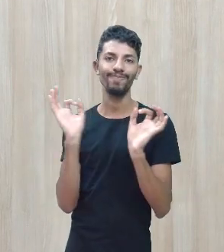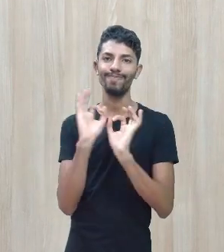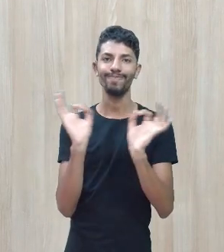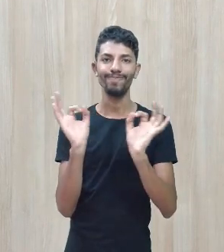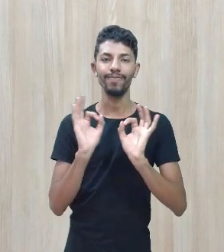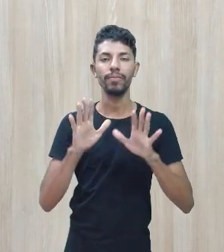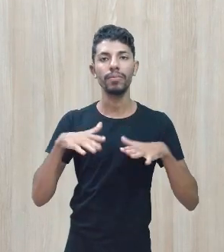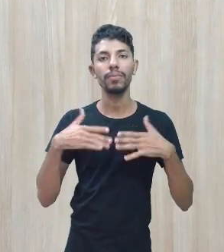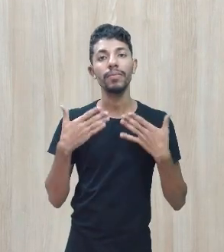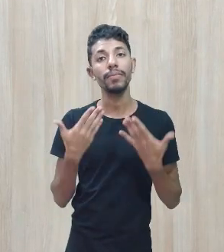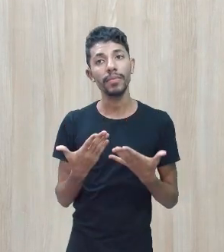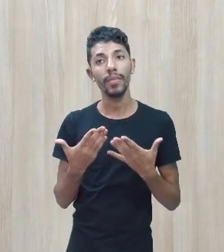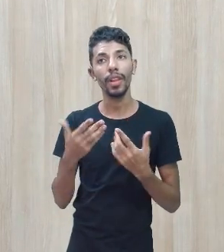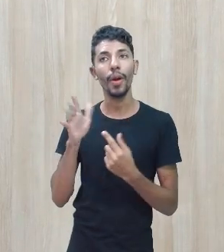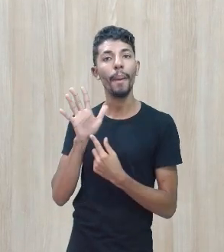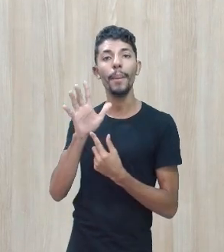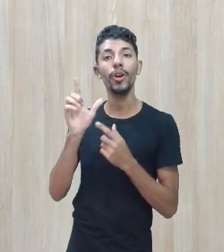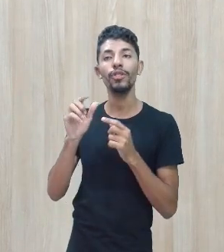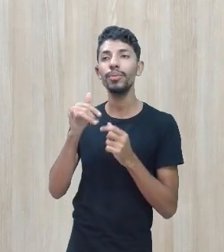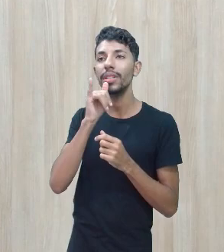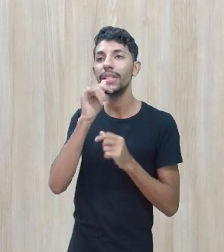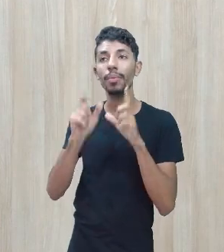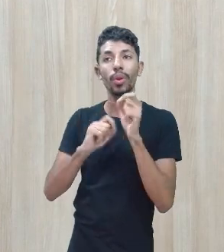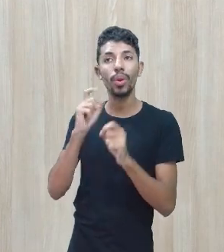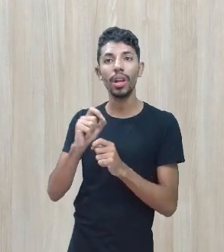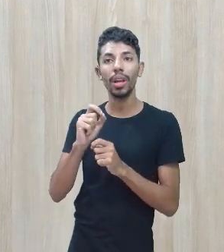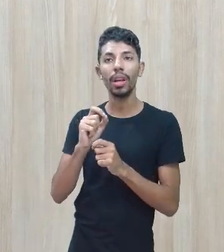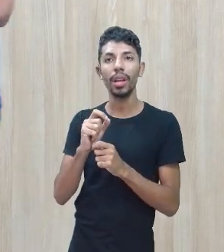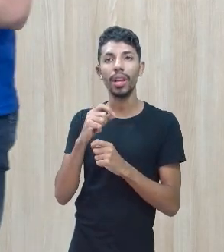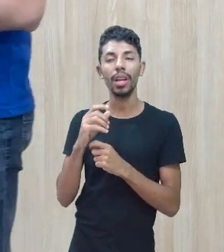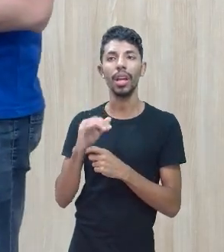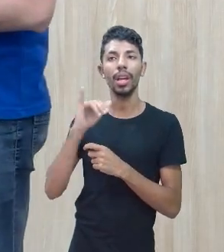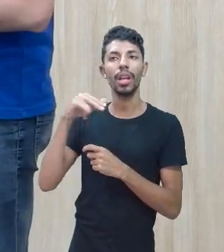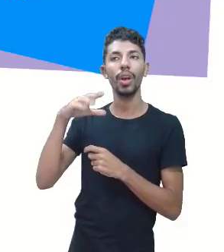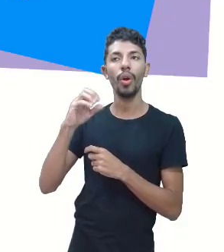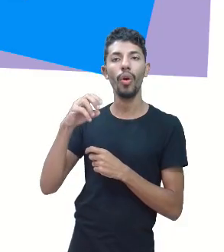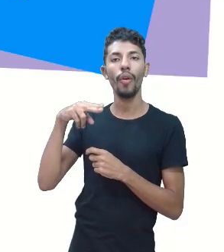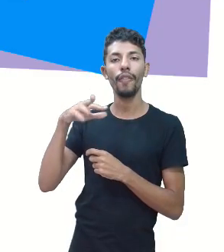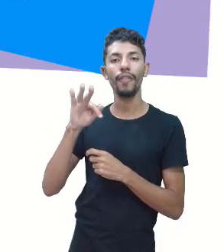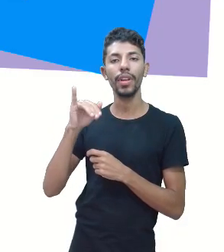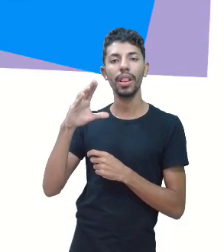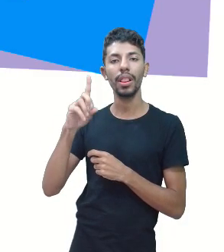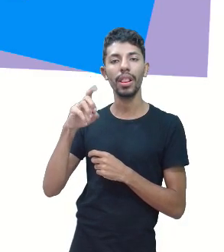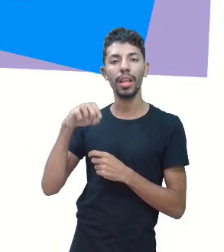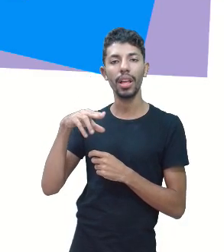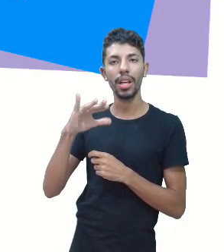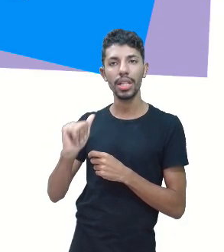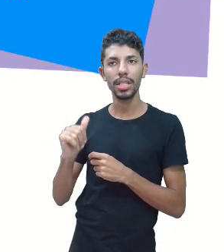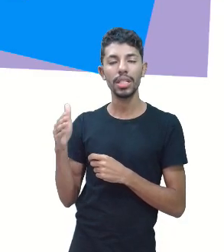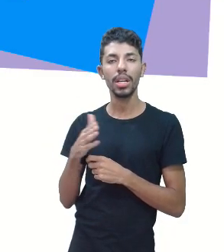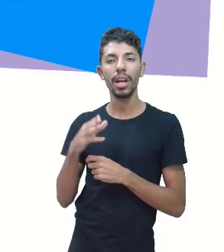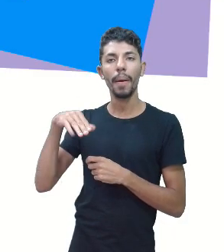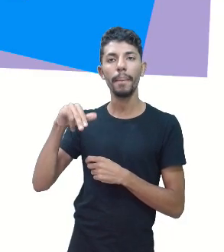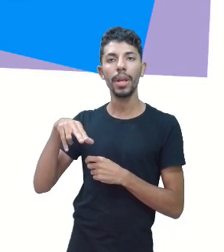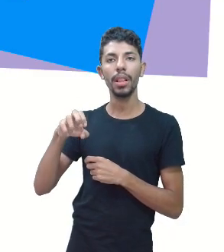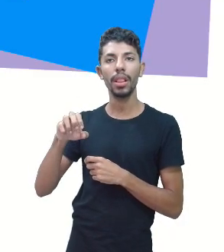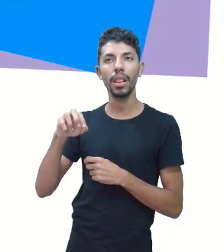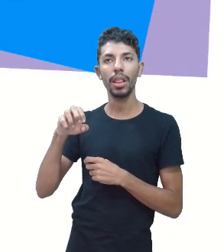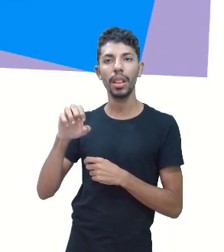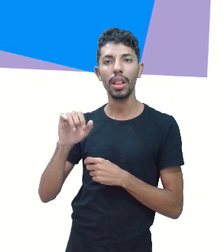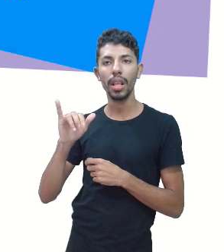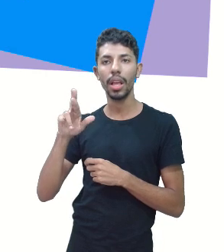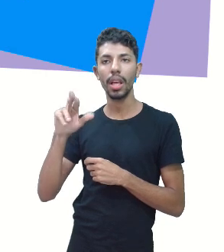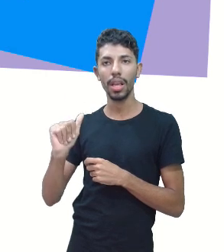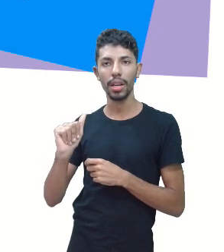eu destaco, por exemplo, o caso da Inconfidência Mineira. A gente tem uma imagem aqui, né, que é a imagem do Francisco Aurélio de Figueiredo, é uma